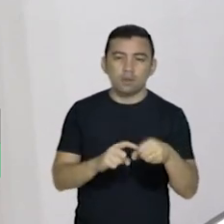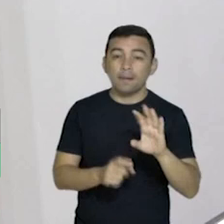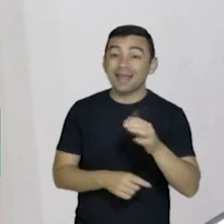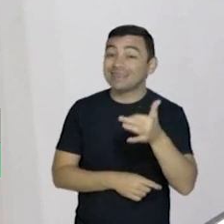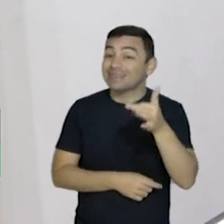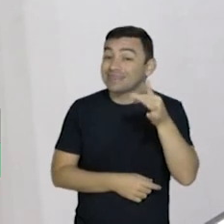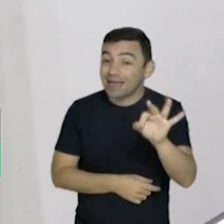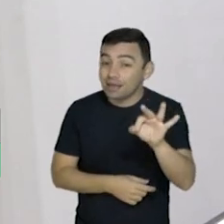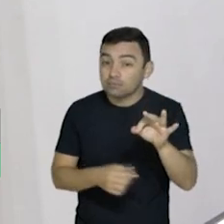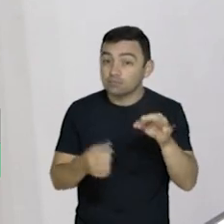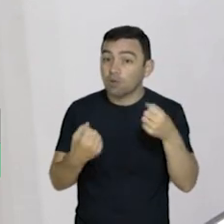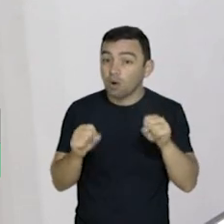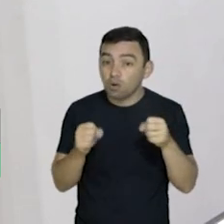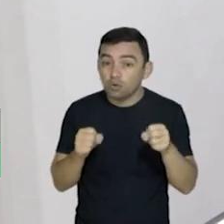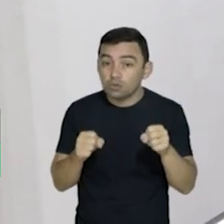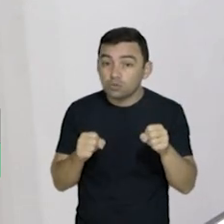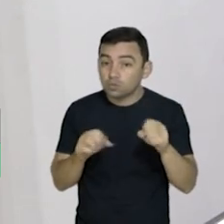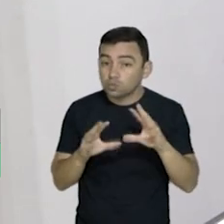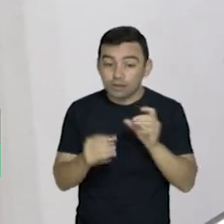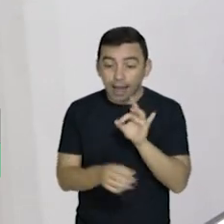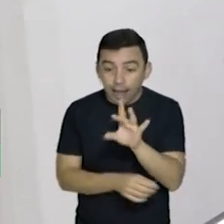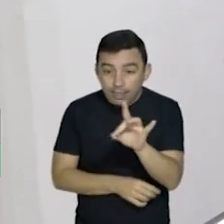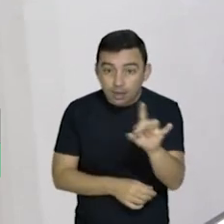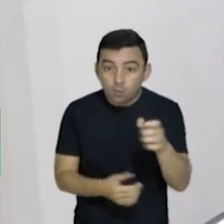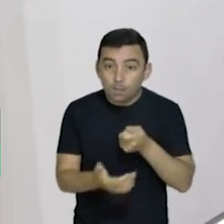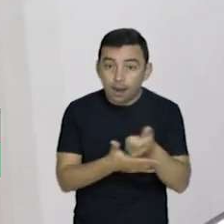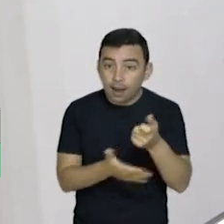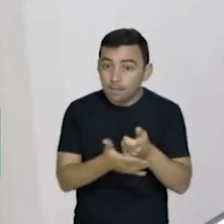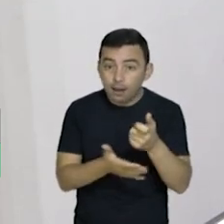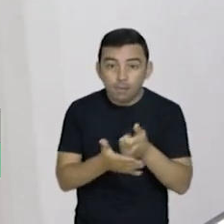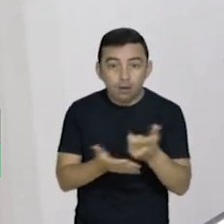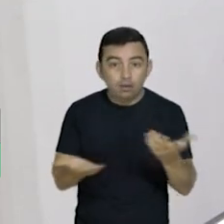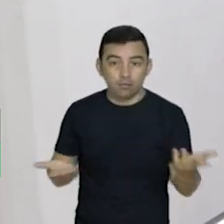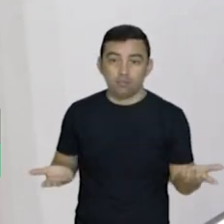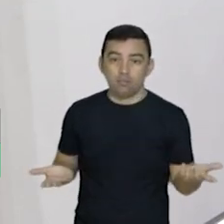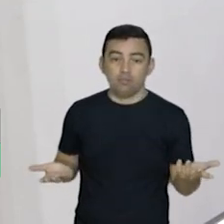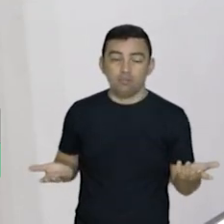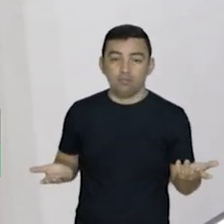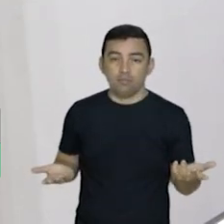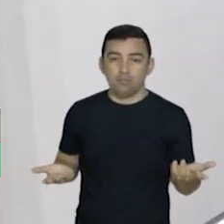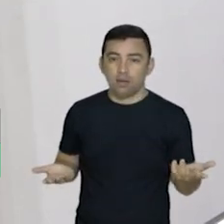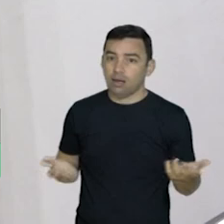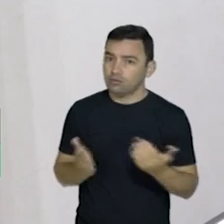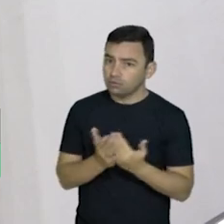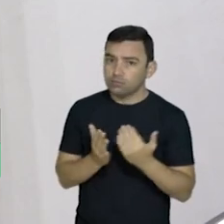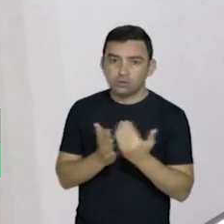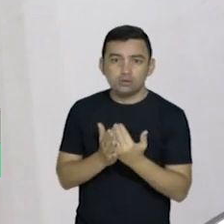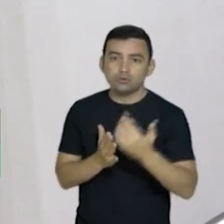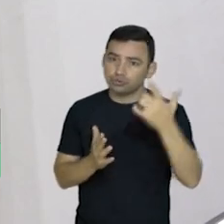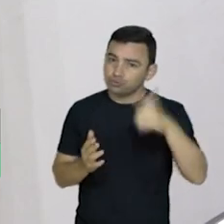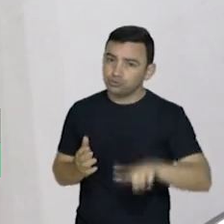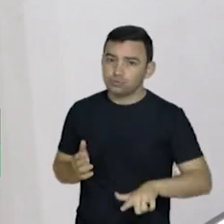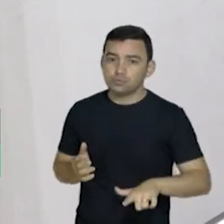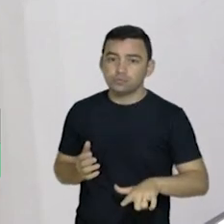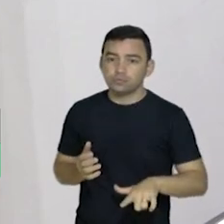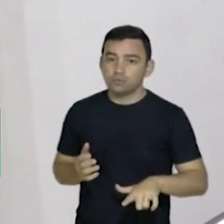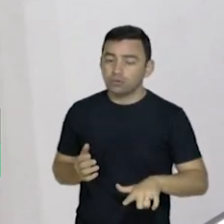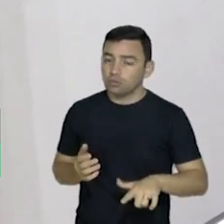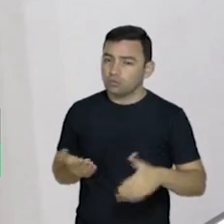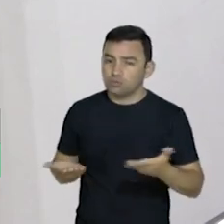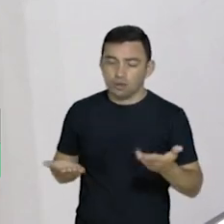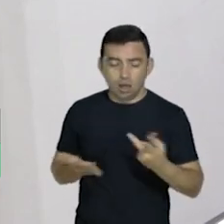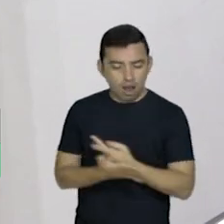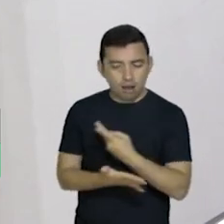10 proprietários daquelas motocicletas tiveram que pagar ou seja mais uma vez eu utilizo o termo enriquecimento